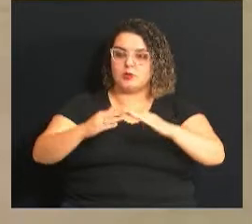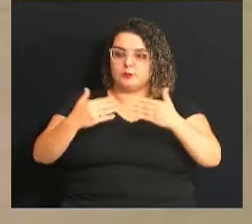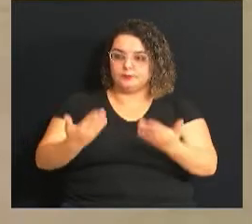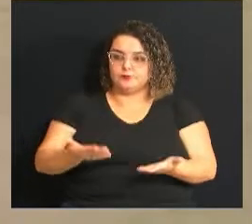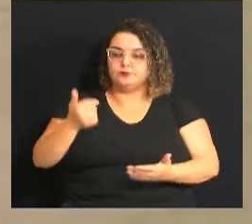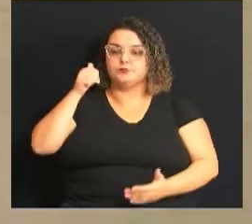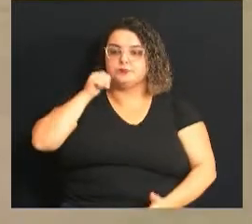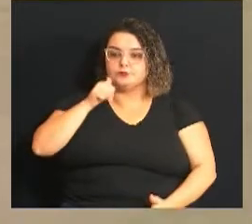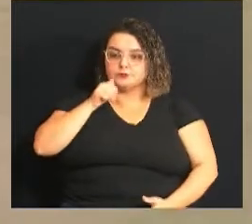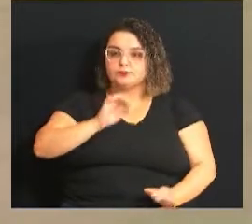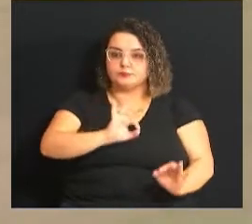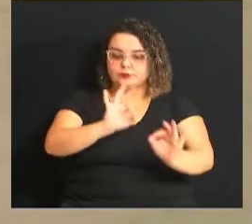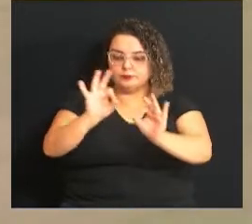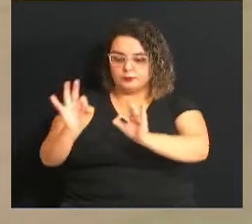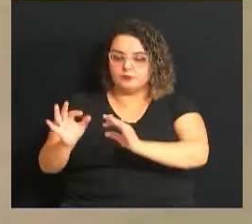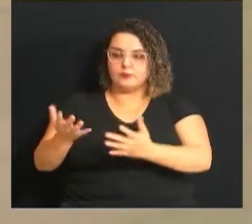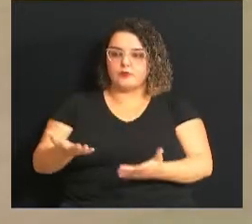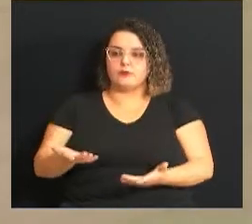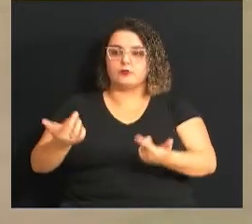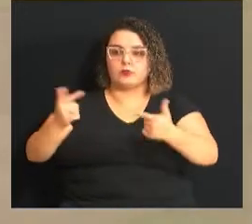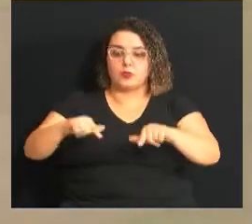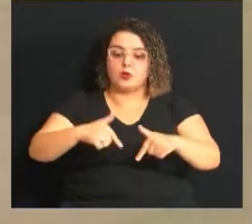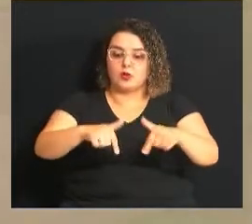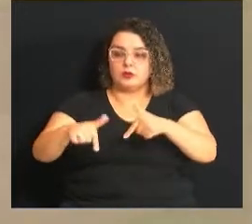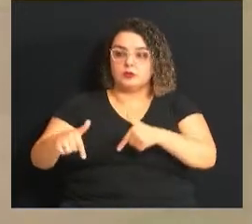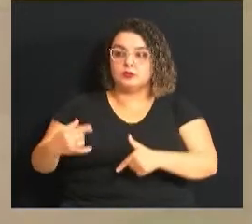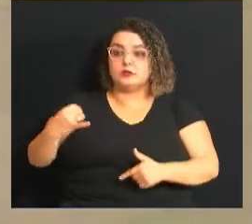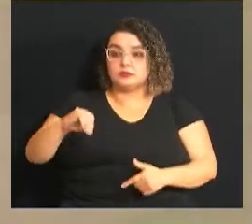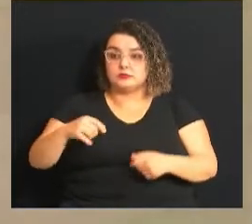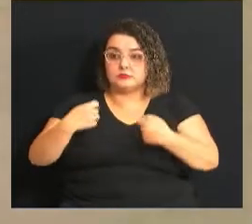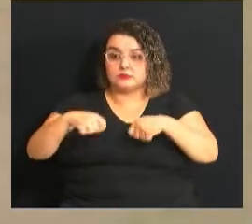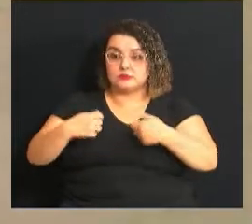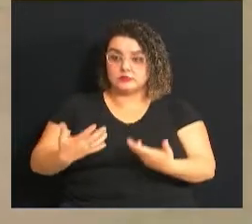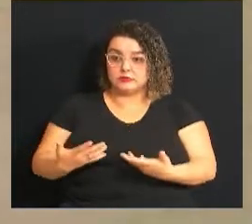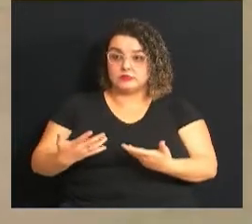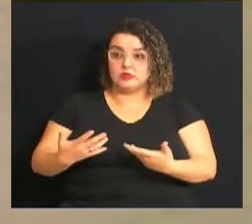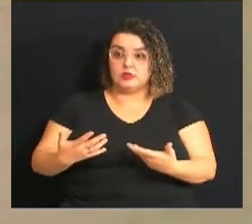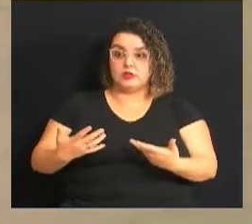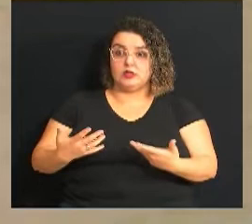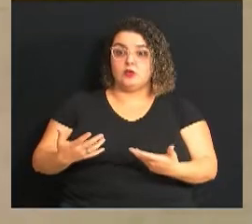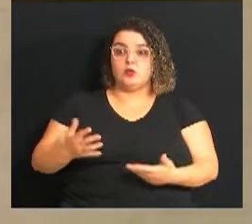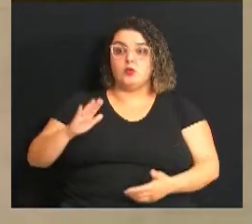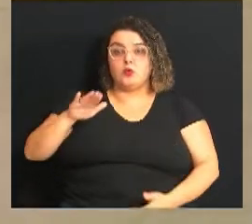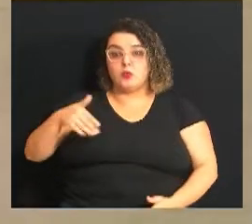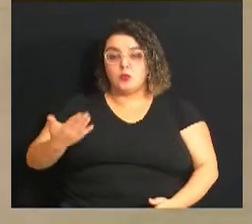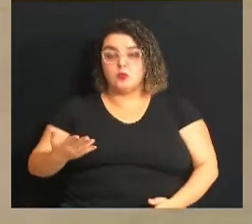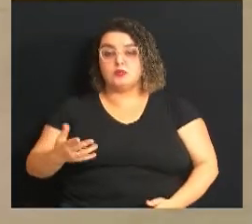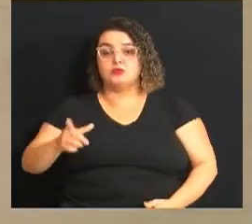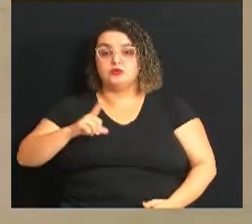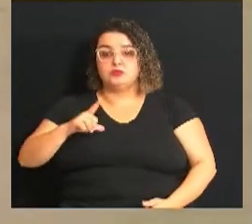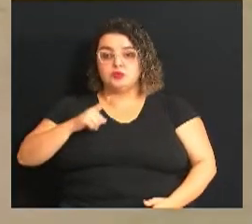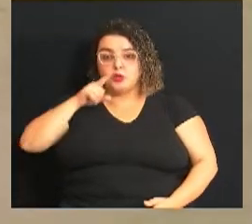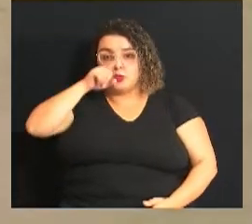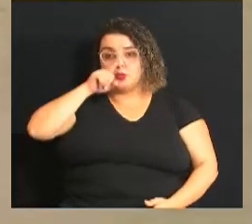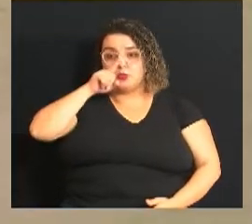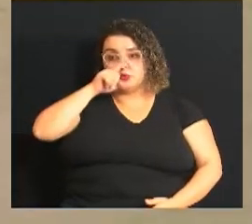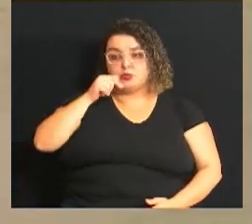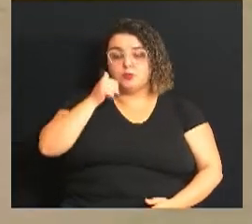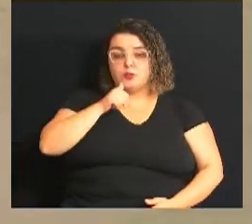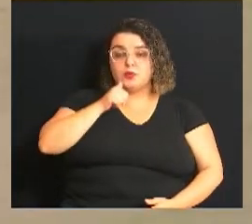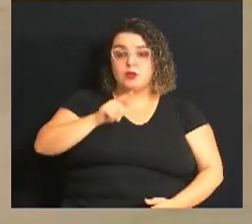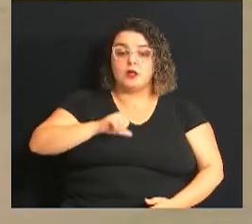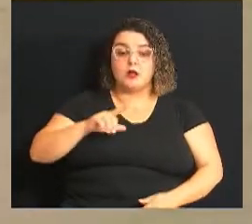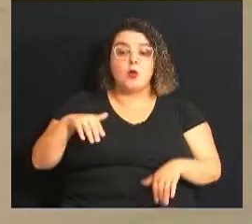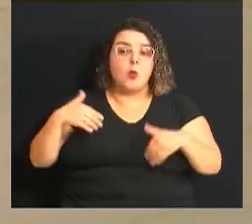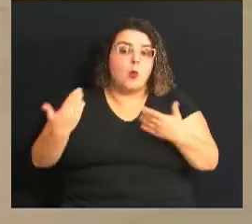mulher assistida, no seu local de trabalho, se for o caso, a partir da identificação do risco que essa mulher corre e em qual local